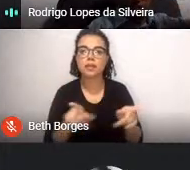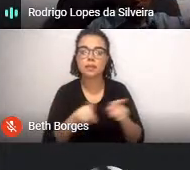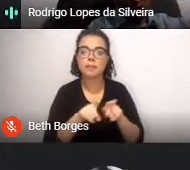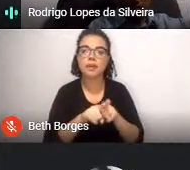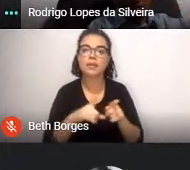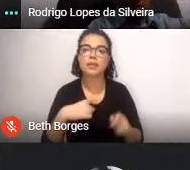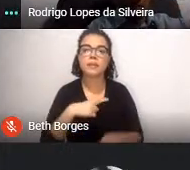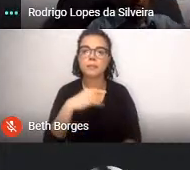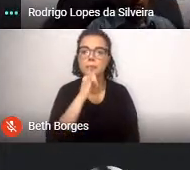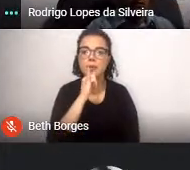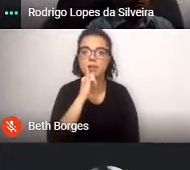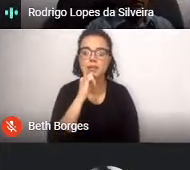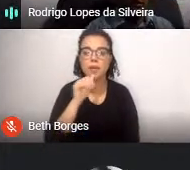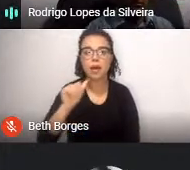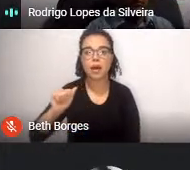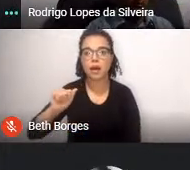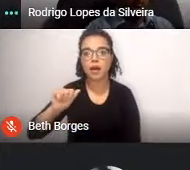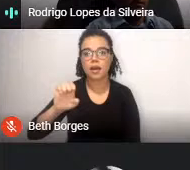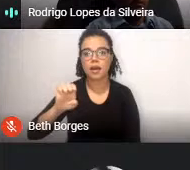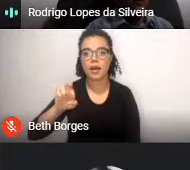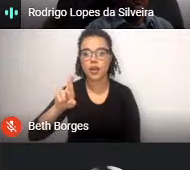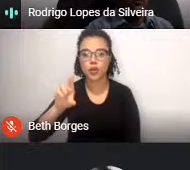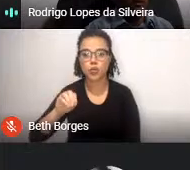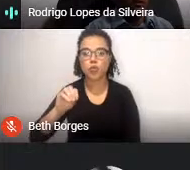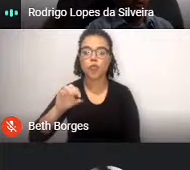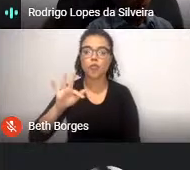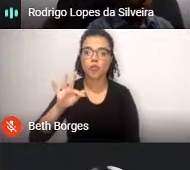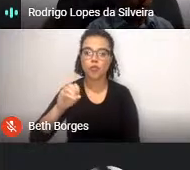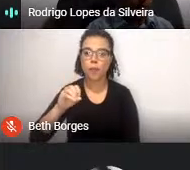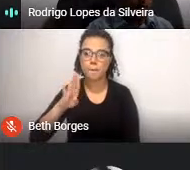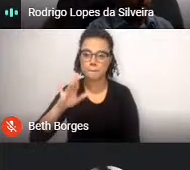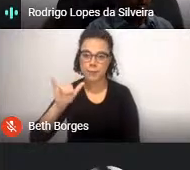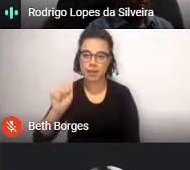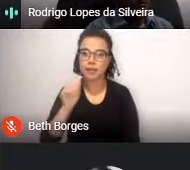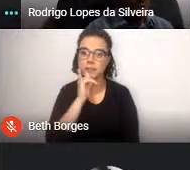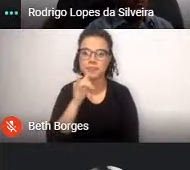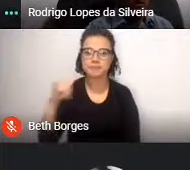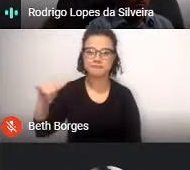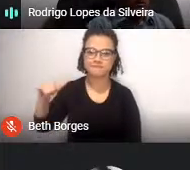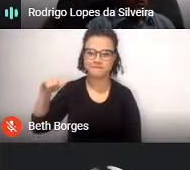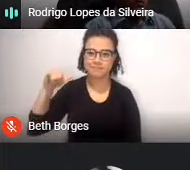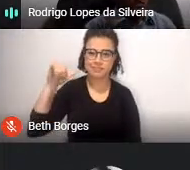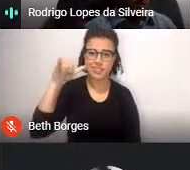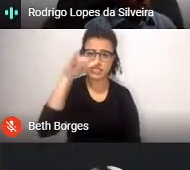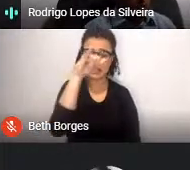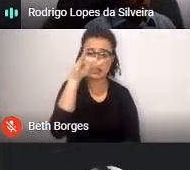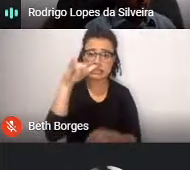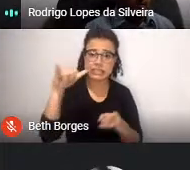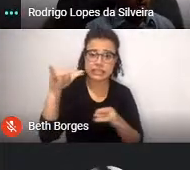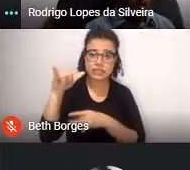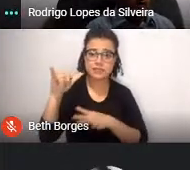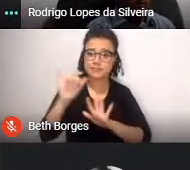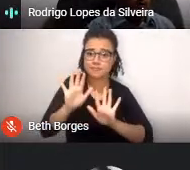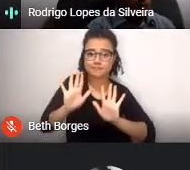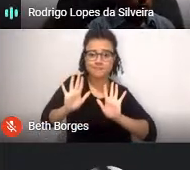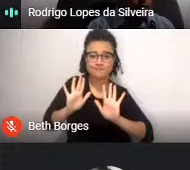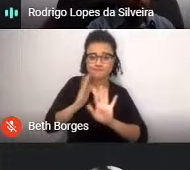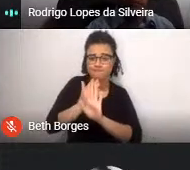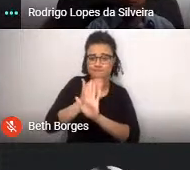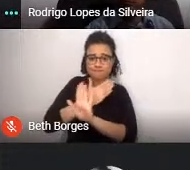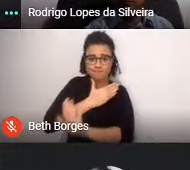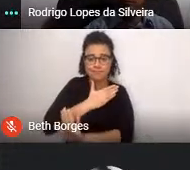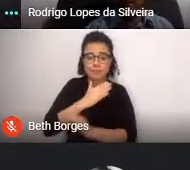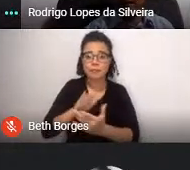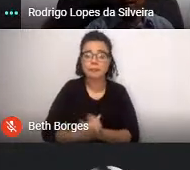com a pessoa no avião, por exemplo. É um exemplo de in loco que eu faço. Mas de montanha-russa já se torna um